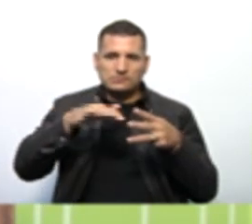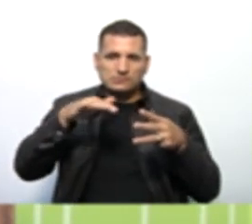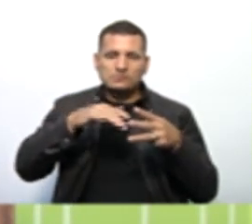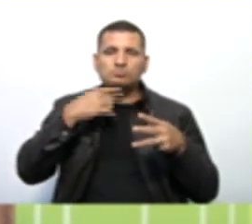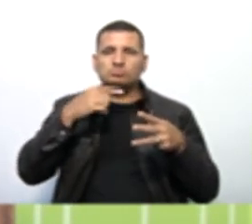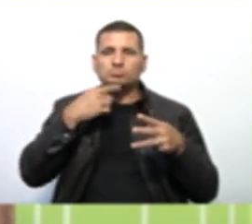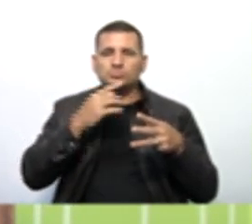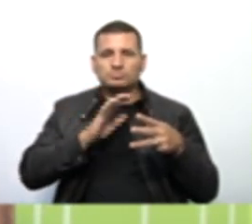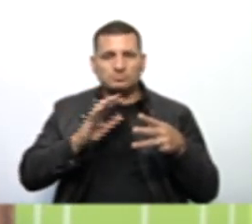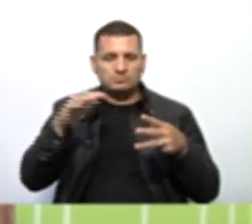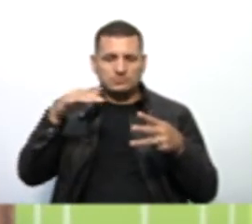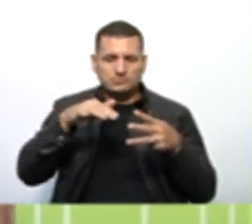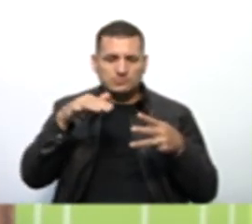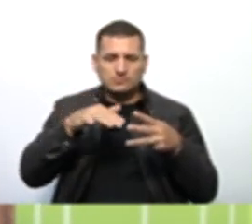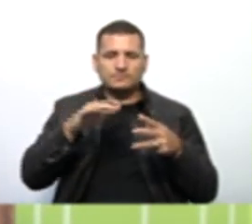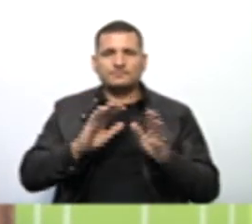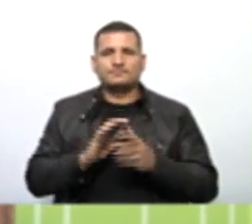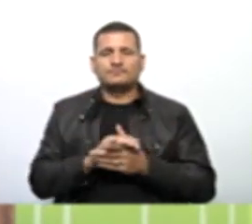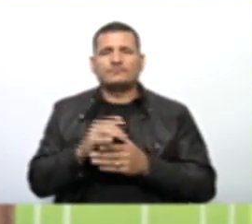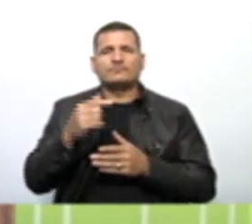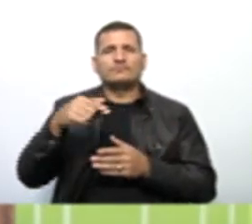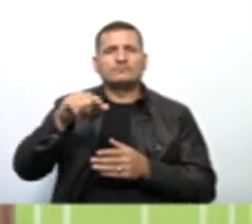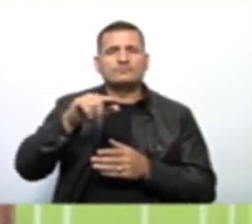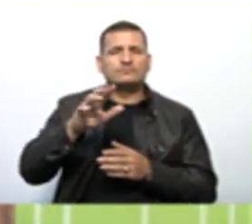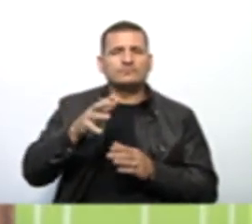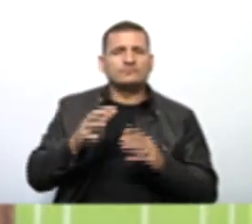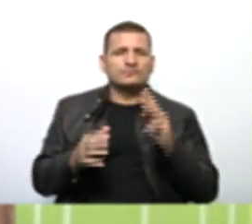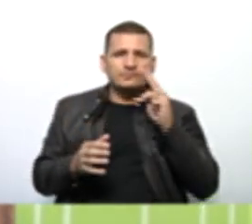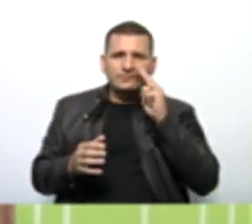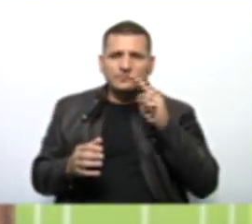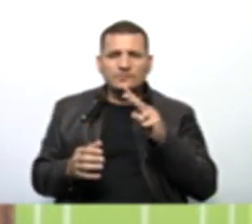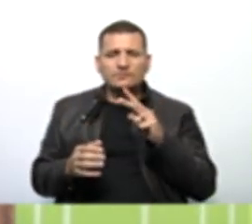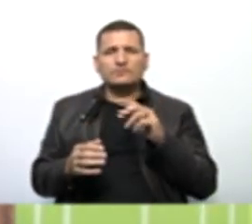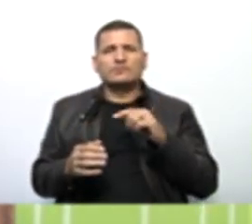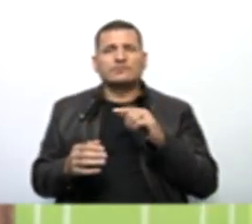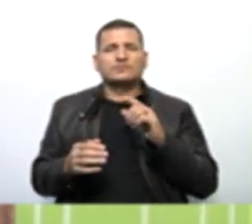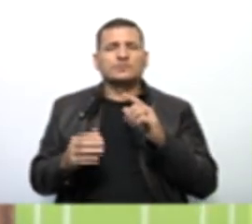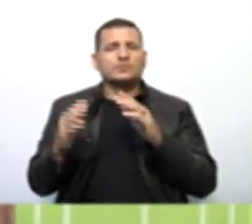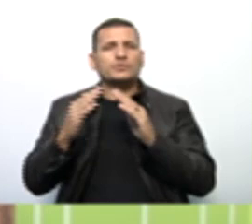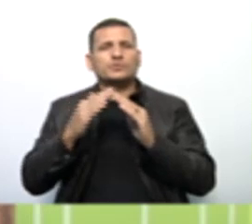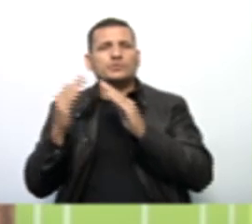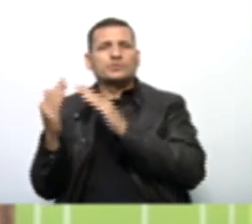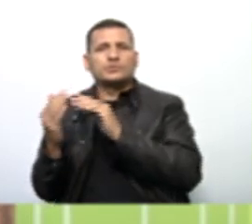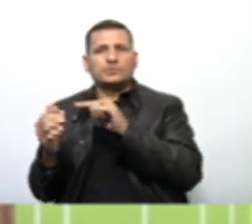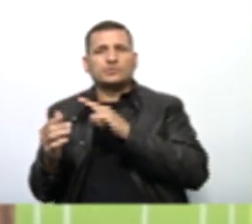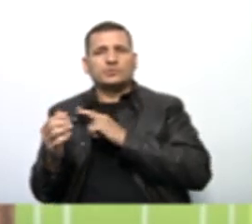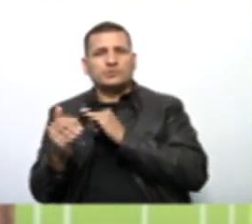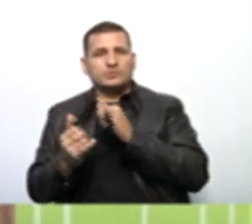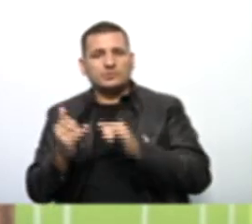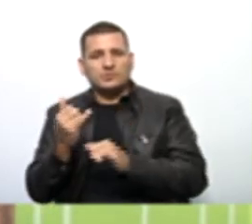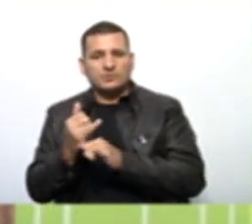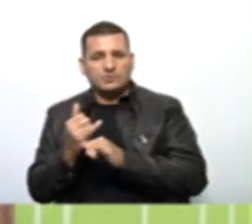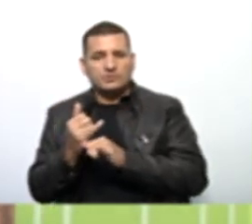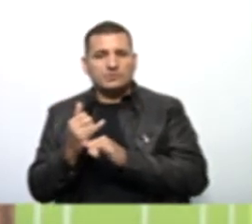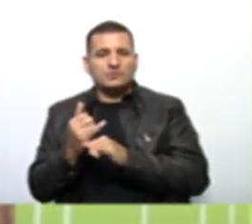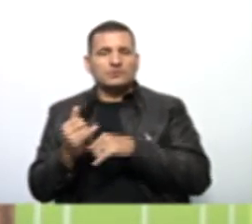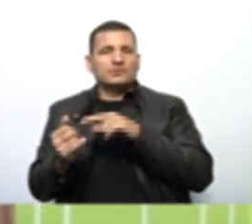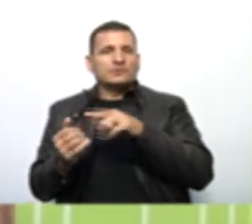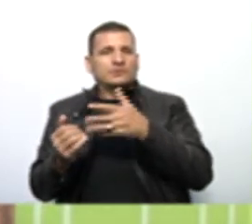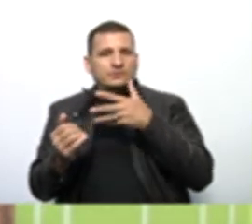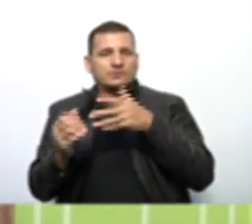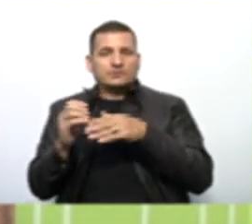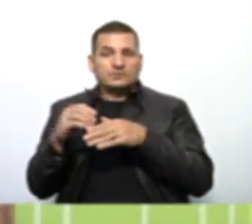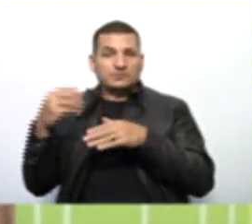eu tenho certeza que vocês já viram nem a eu tenho um vizinho que tem internet ele quer passar internet né lá pro outro